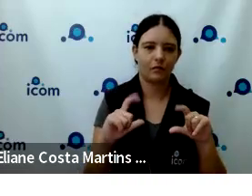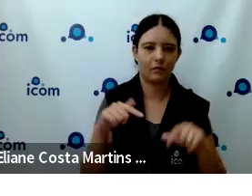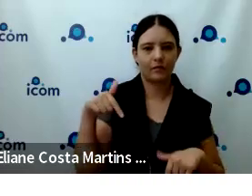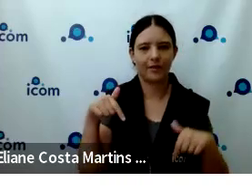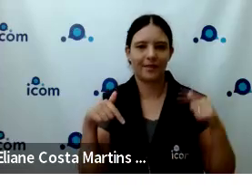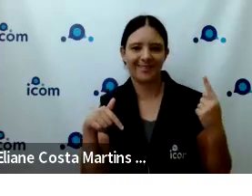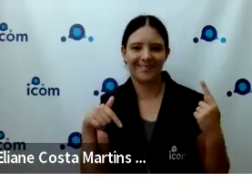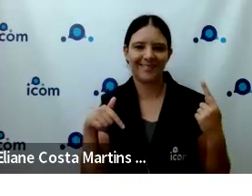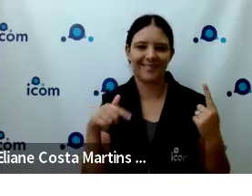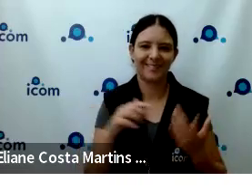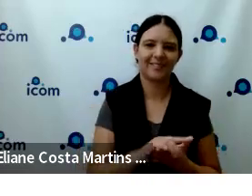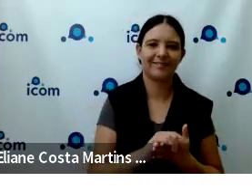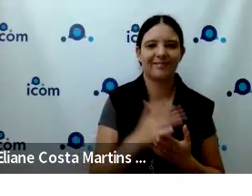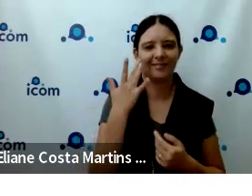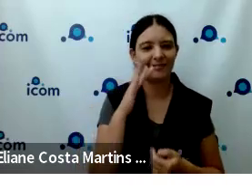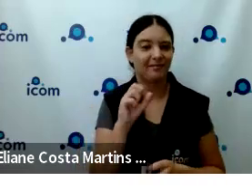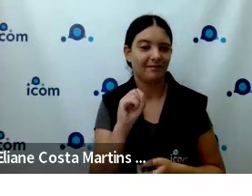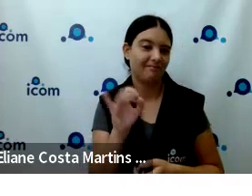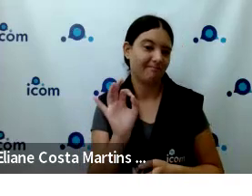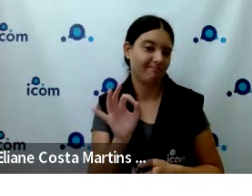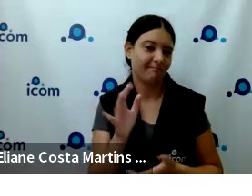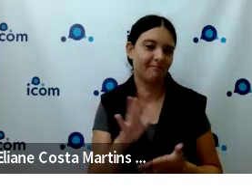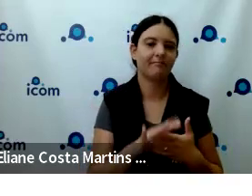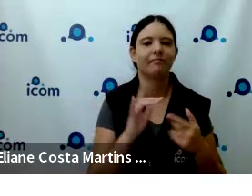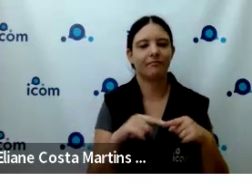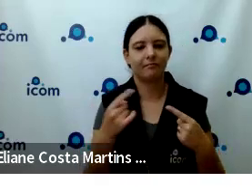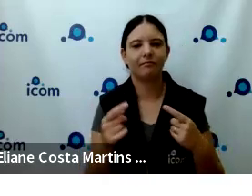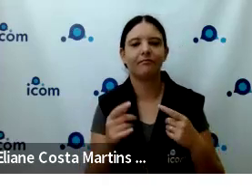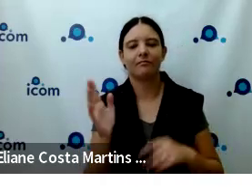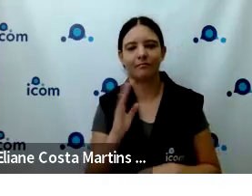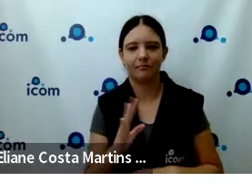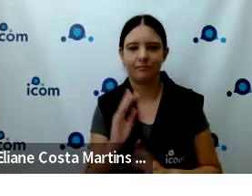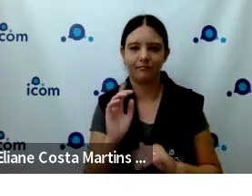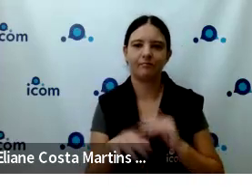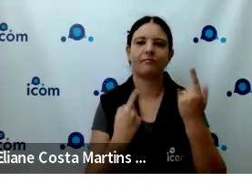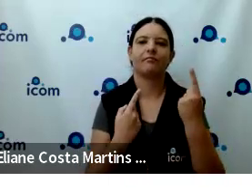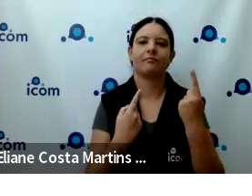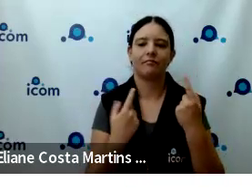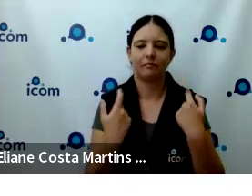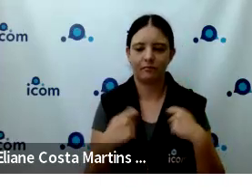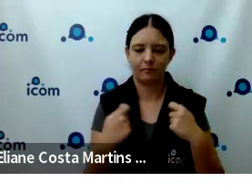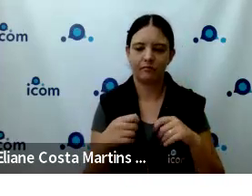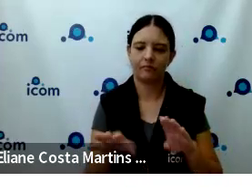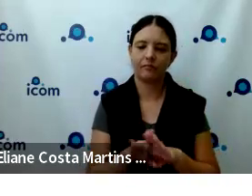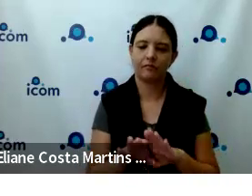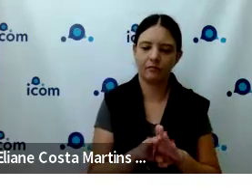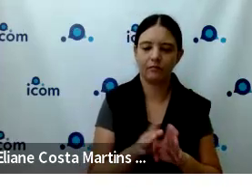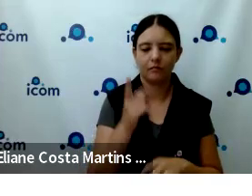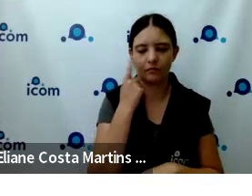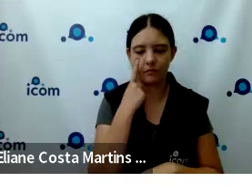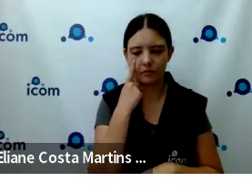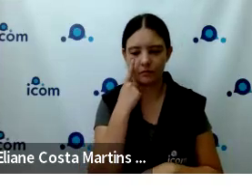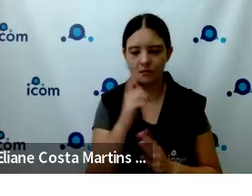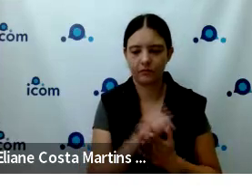sei se é o caso, mas realmente o Brasil tem muito a evoluir nesse quesito. E vamos ver aí da apresentação